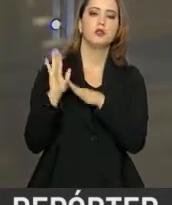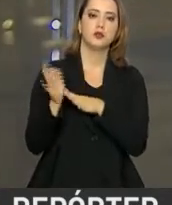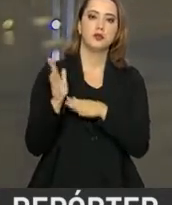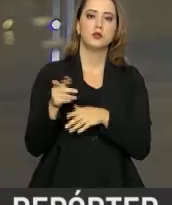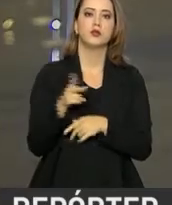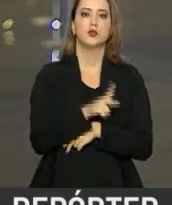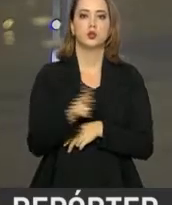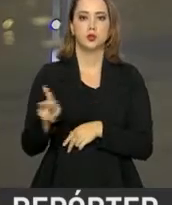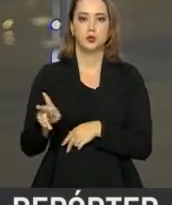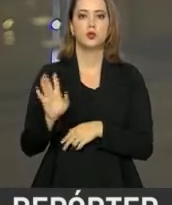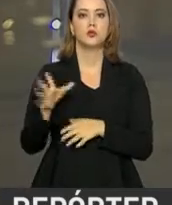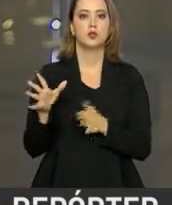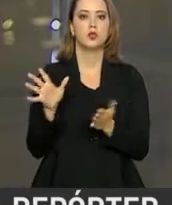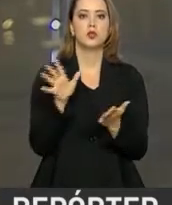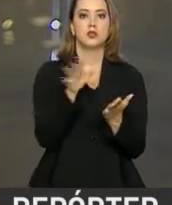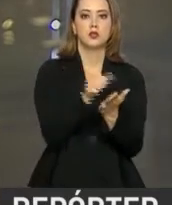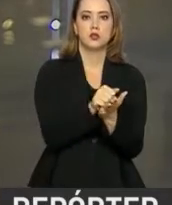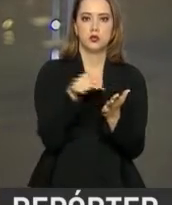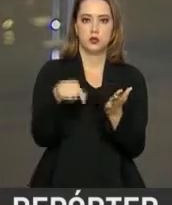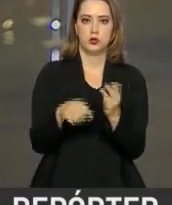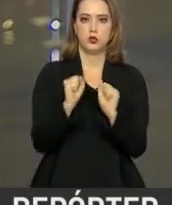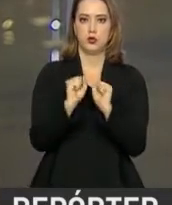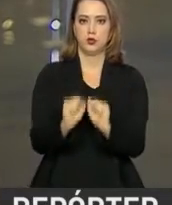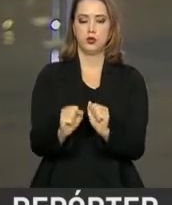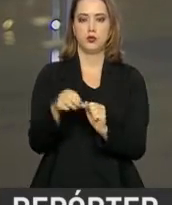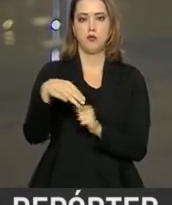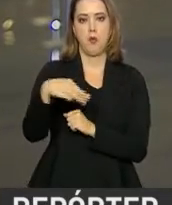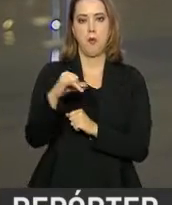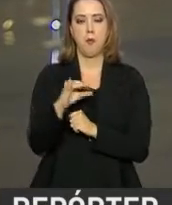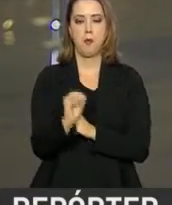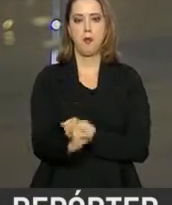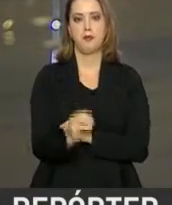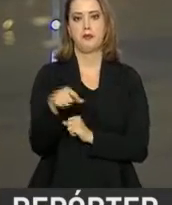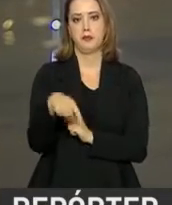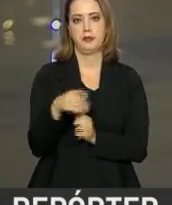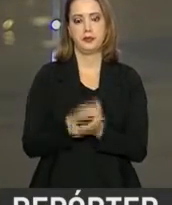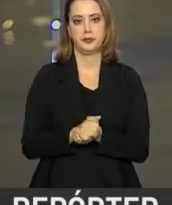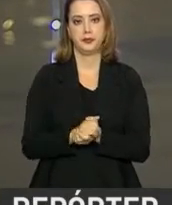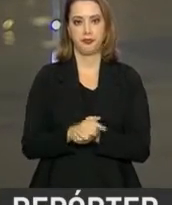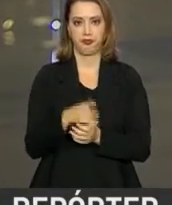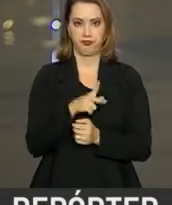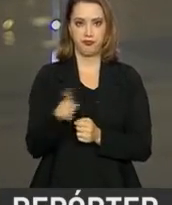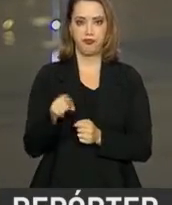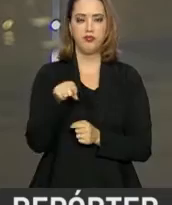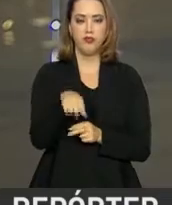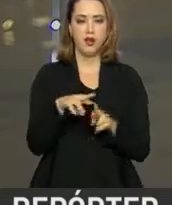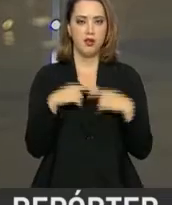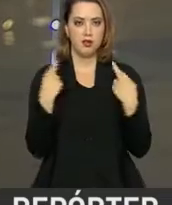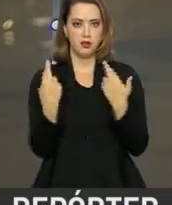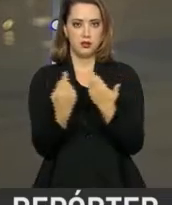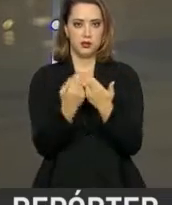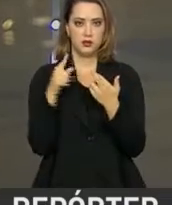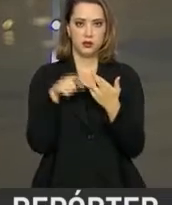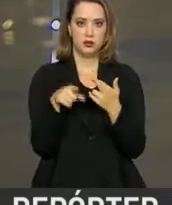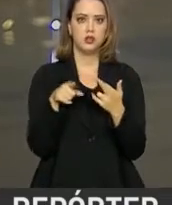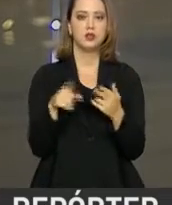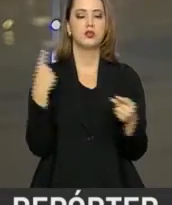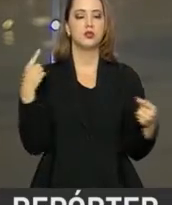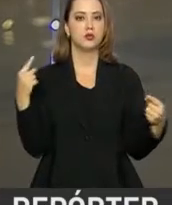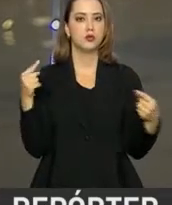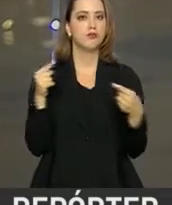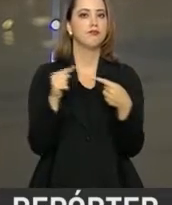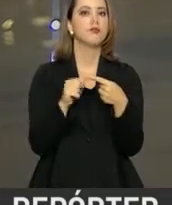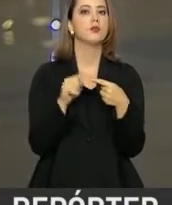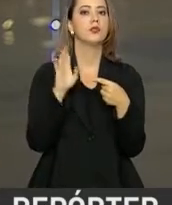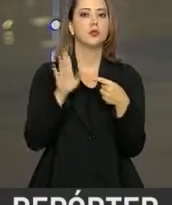temer assumiu o poder em maio e esta reunião aqui em brasília para selar esse acordo é importante